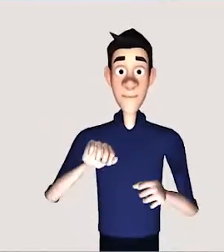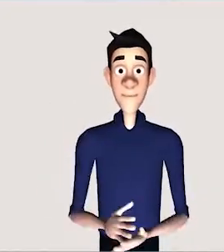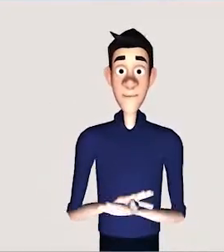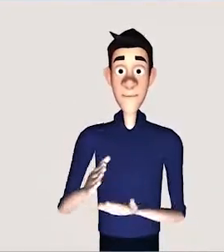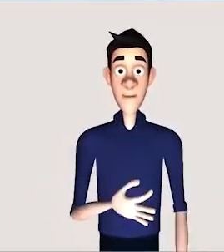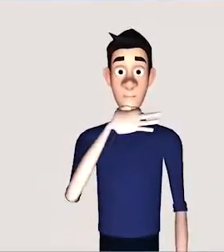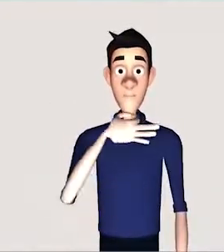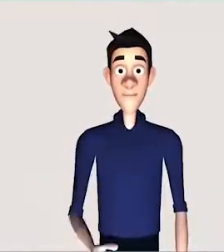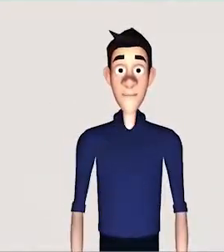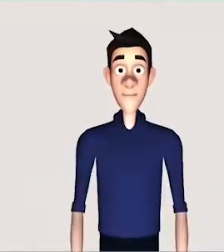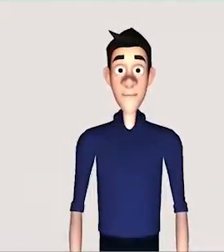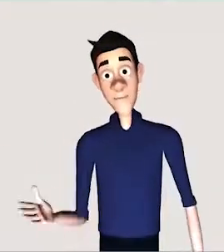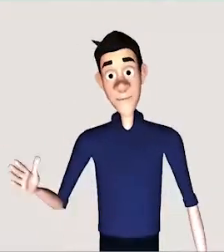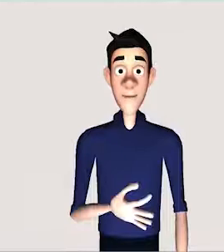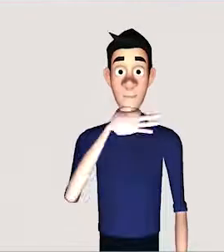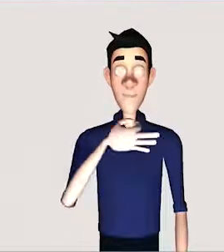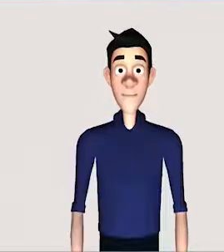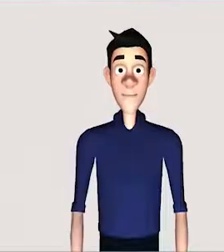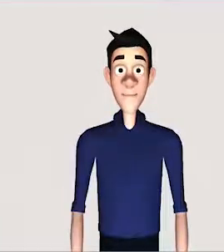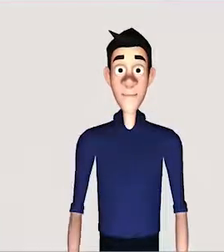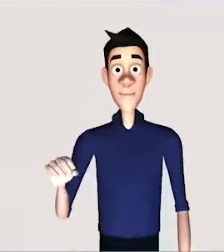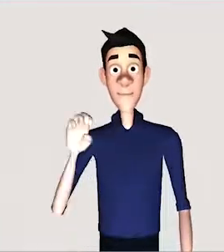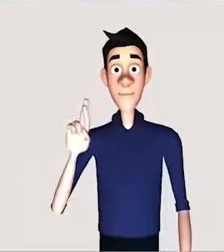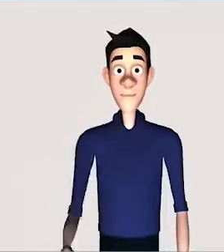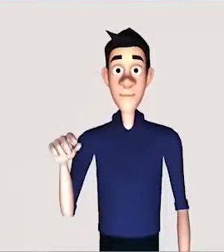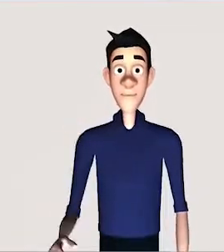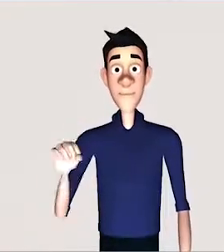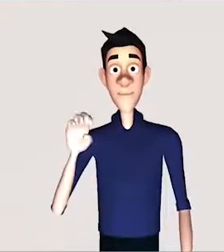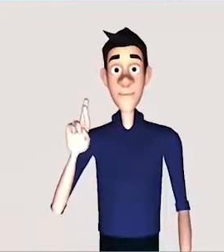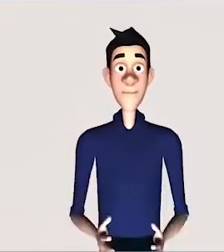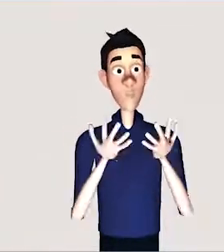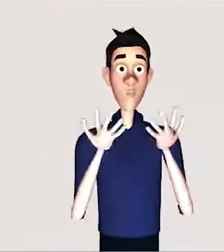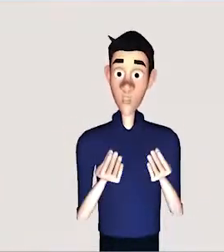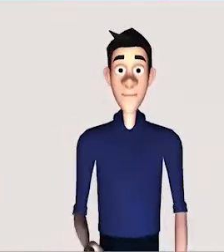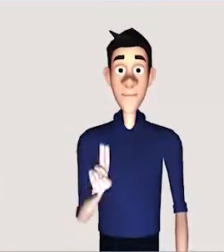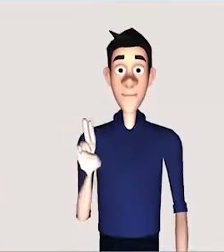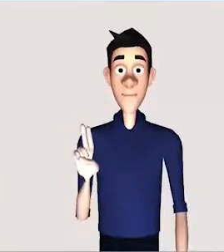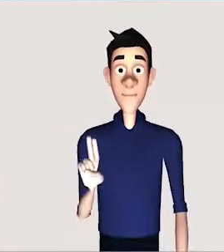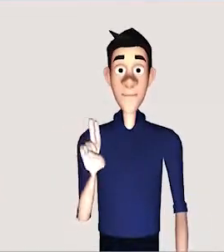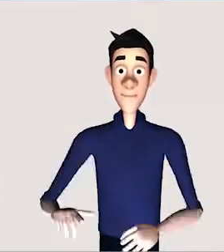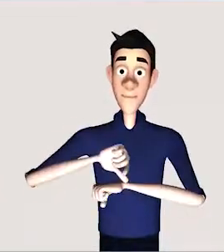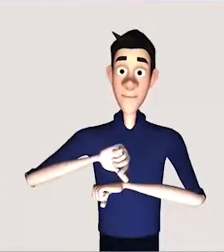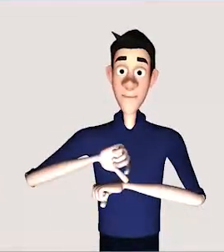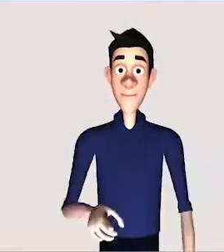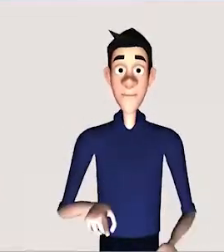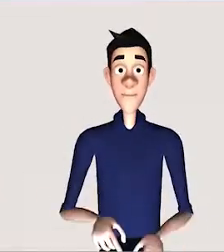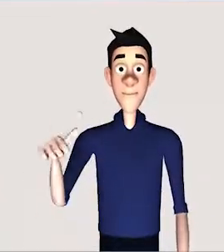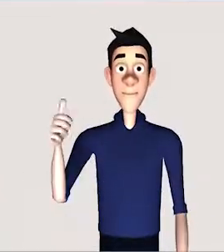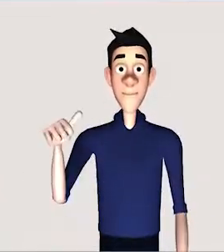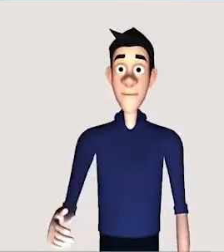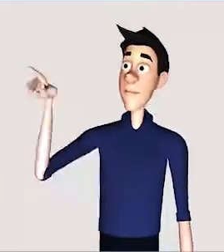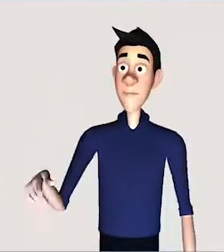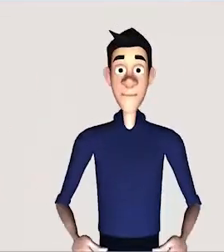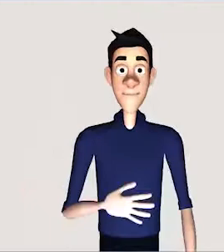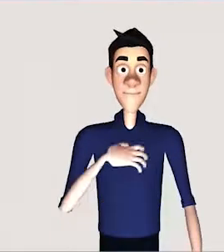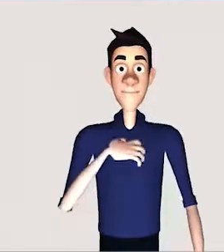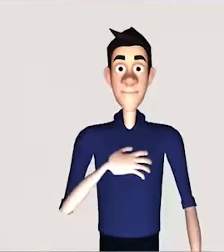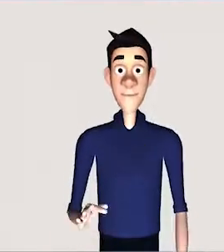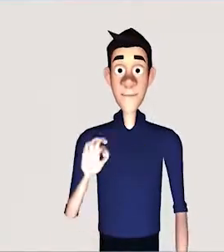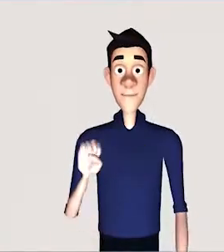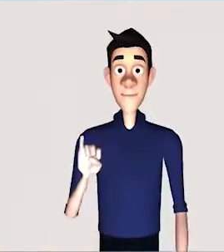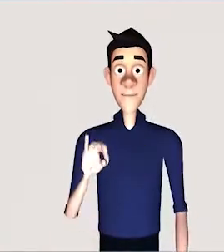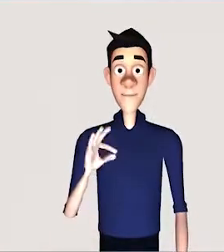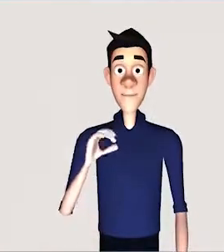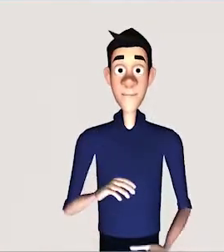para a pessoa fazer algum comentário e esses comentários que são bastante úteis na hora de você também